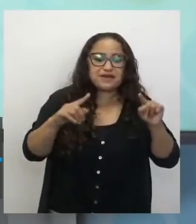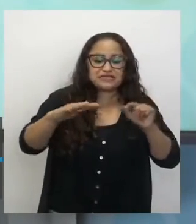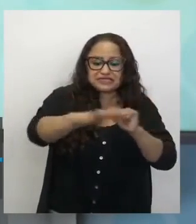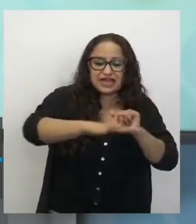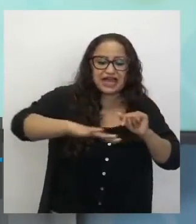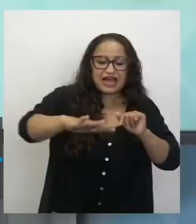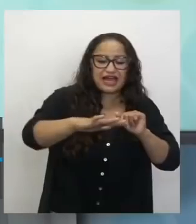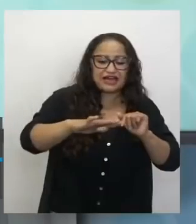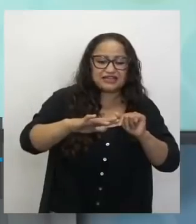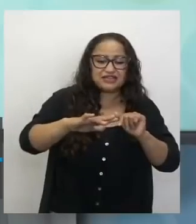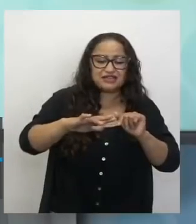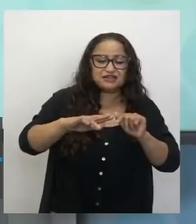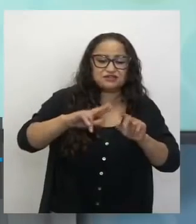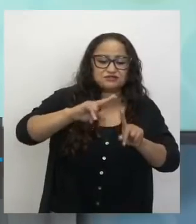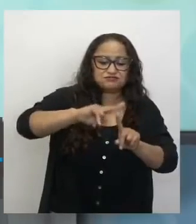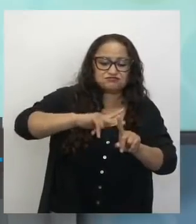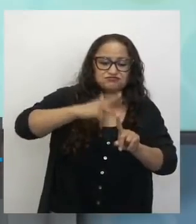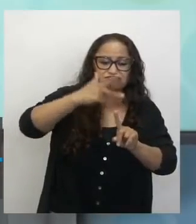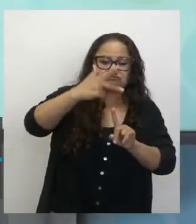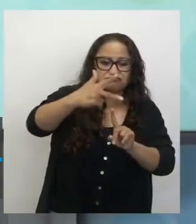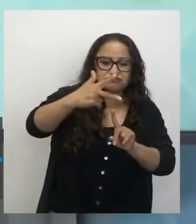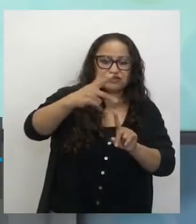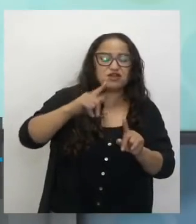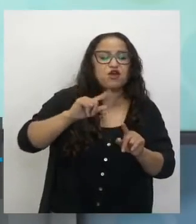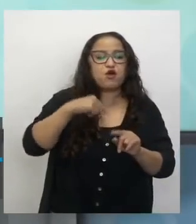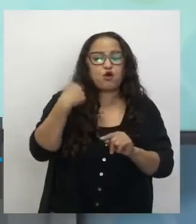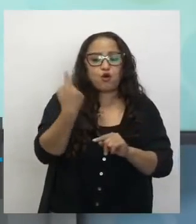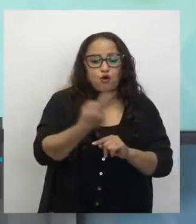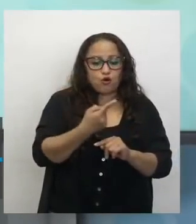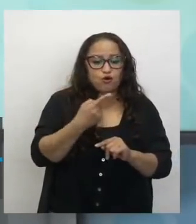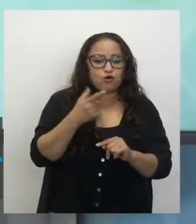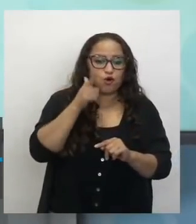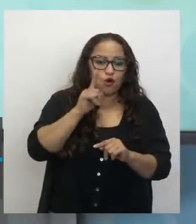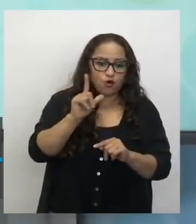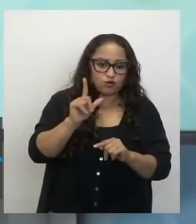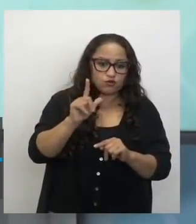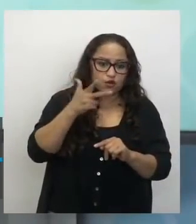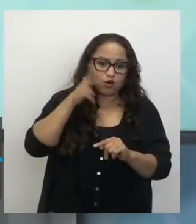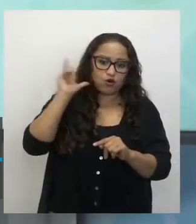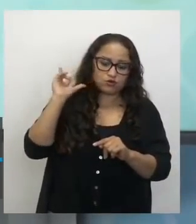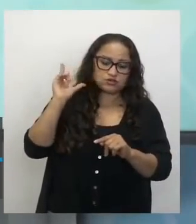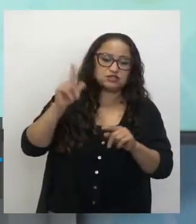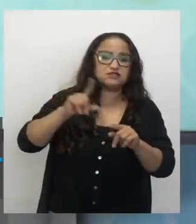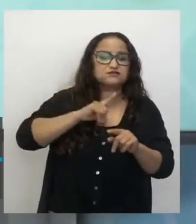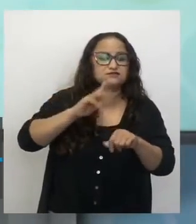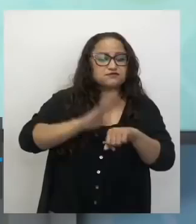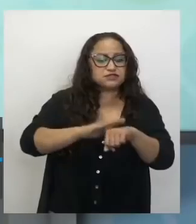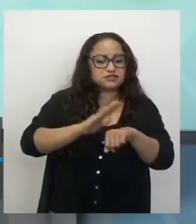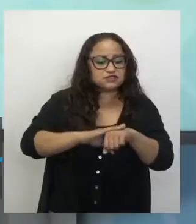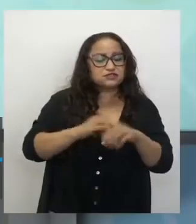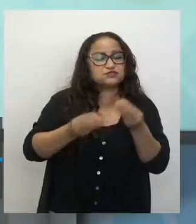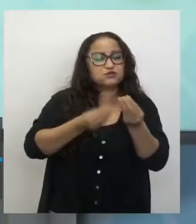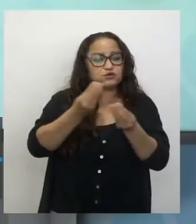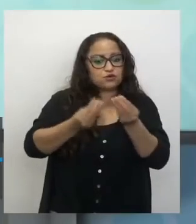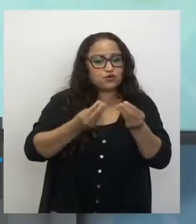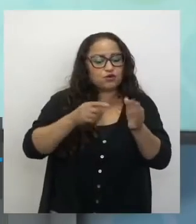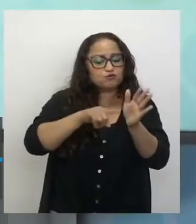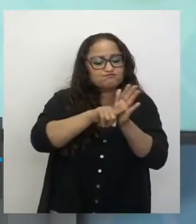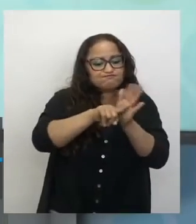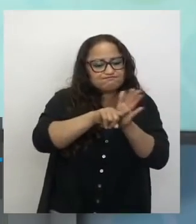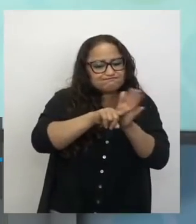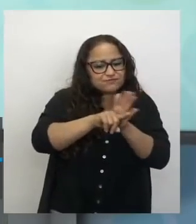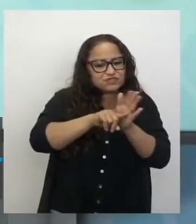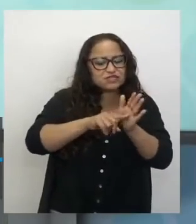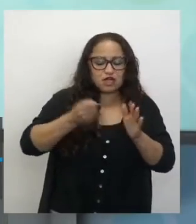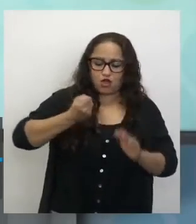quadrado. Ontem a gente fez isso geometricamente. Aí no caderno de vocês tá para a gente tentar investigar com números. Então